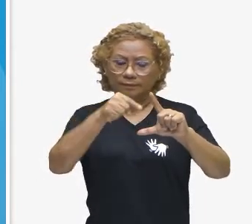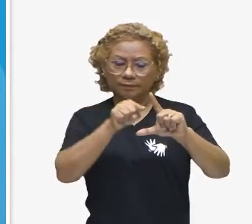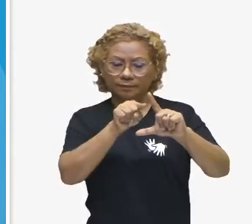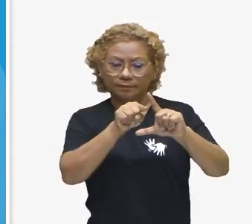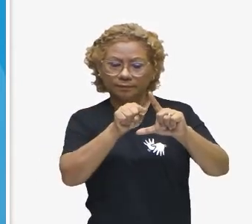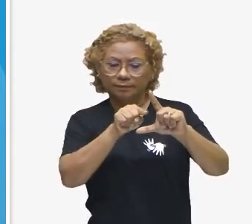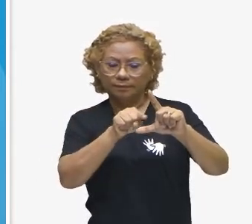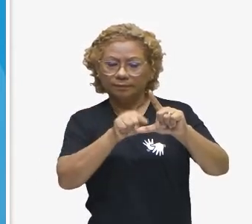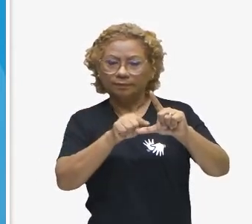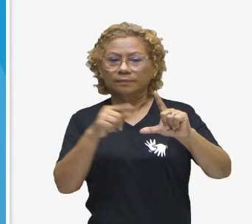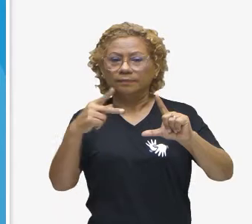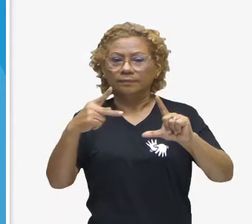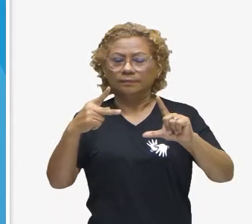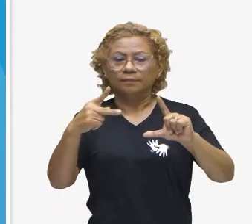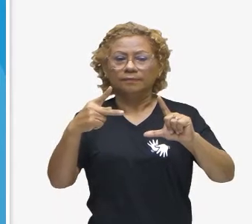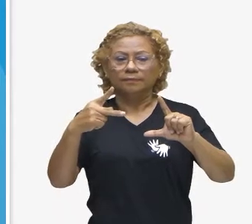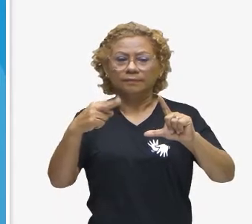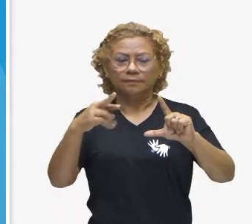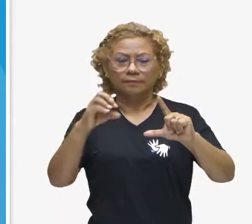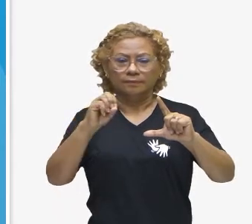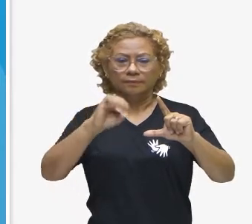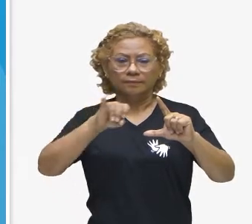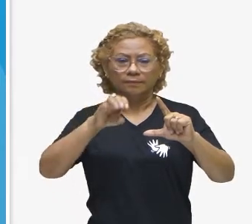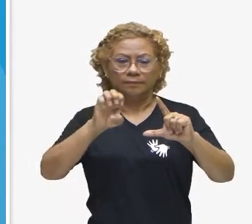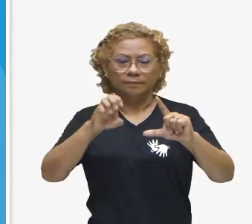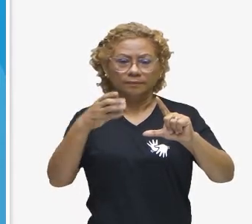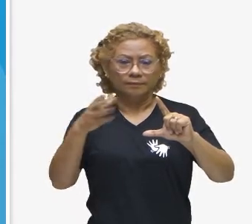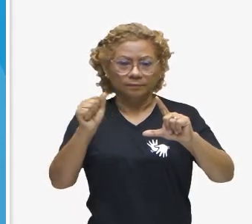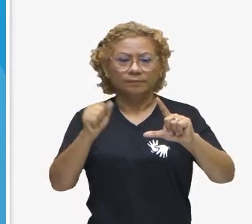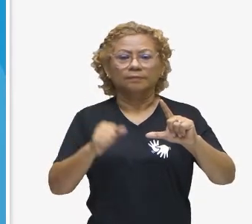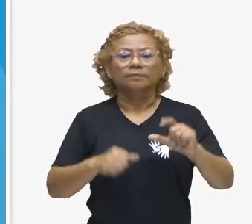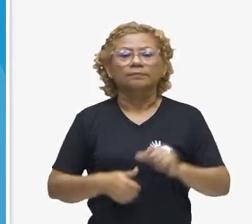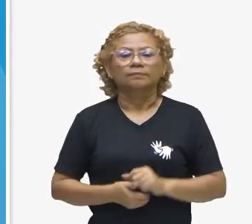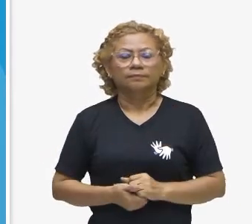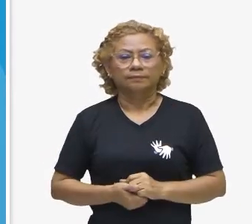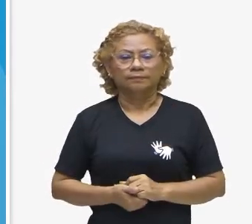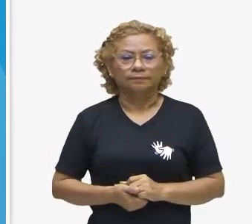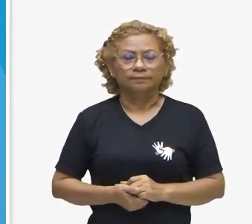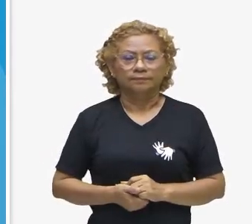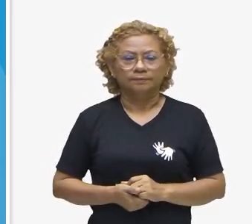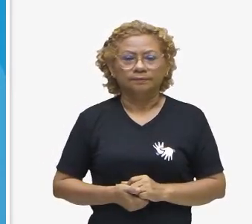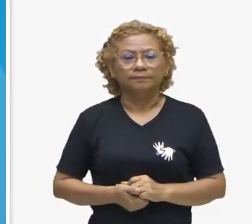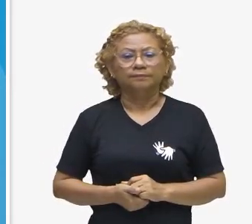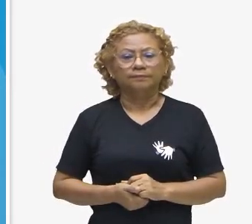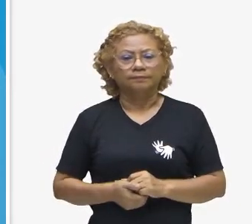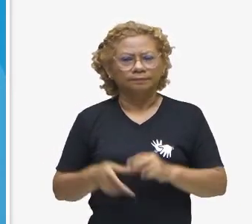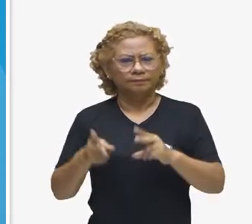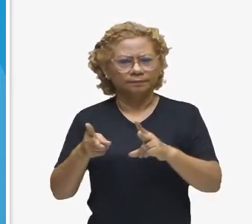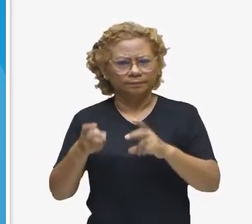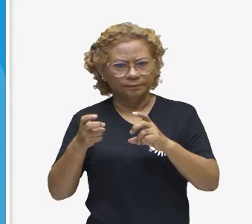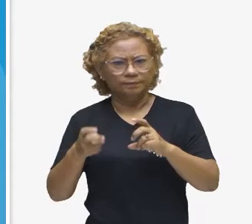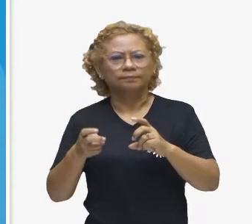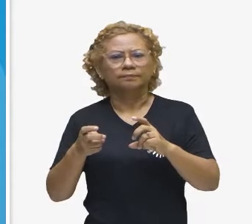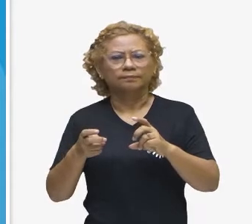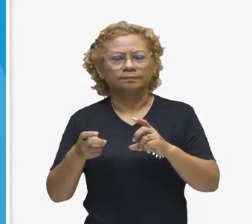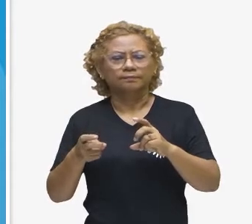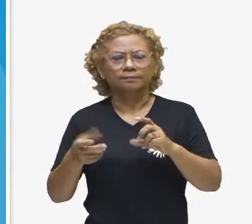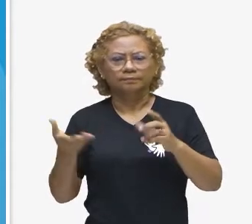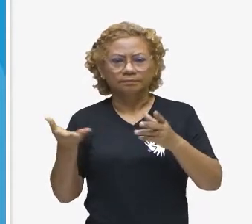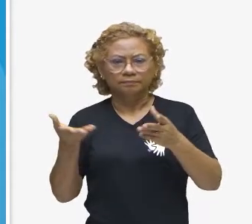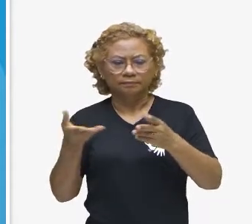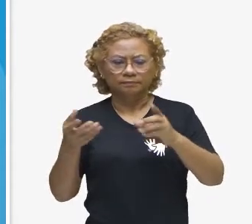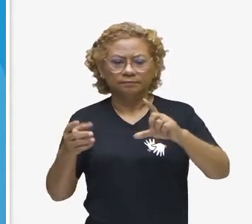acontece aqui, ó. A gente pegou esse raio, girou no sentido horário até este